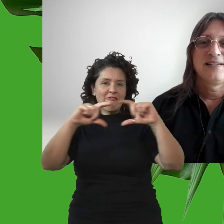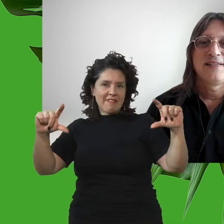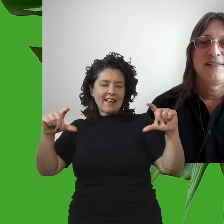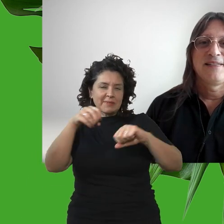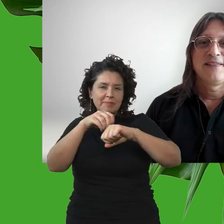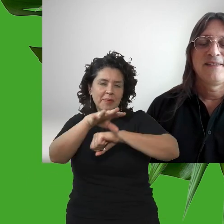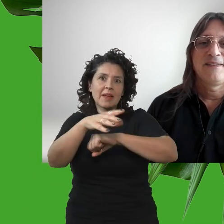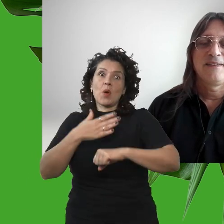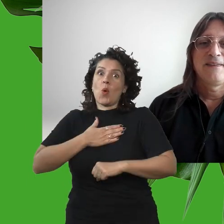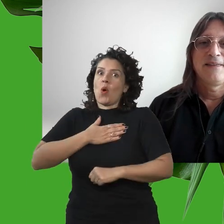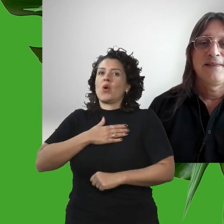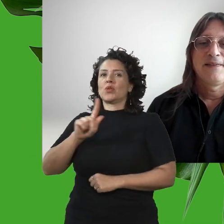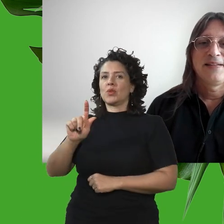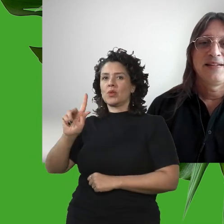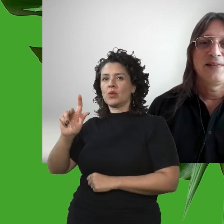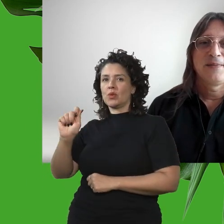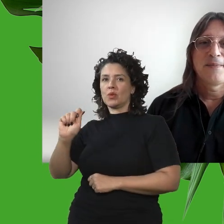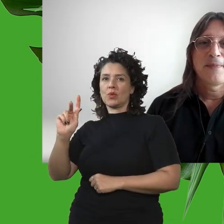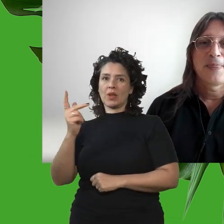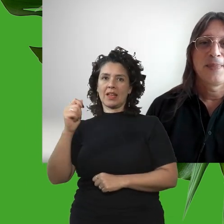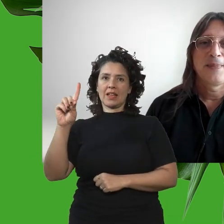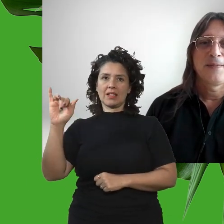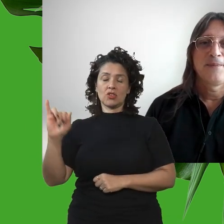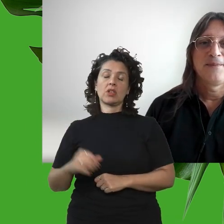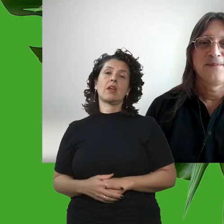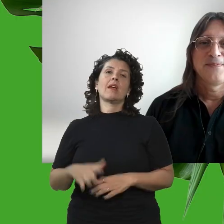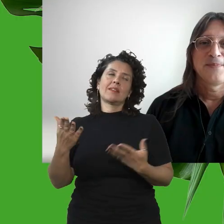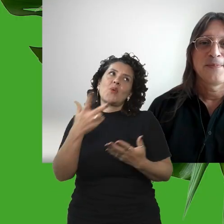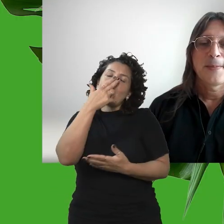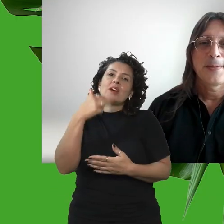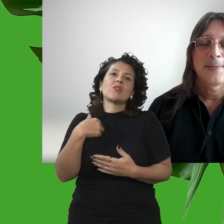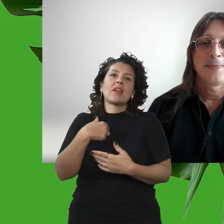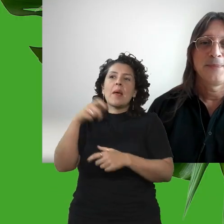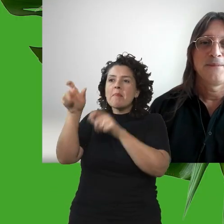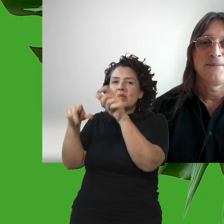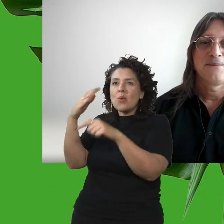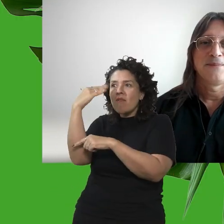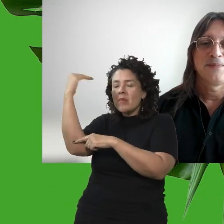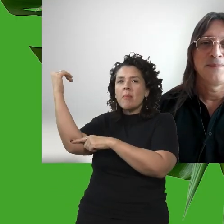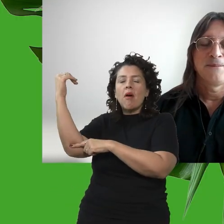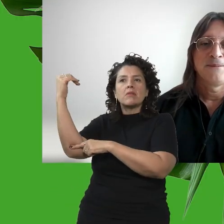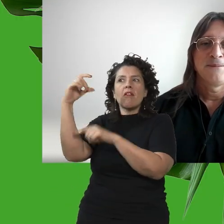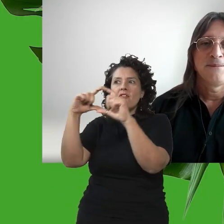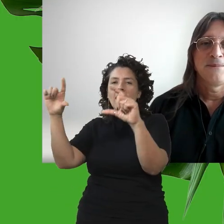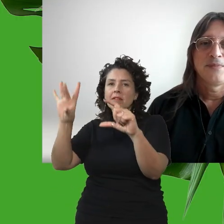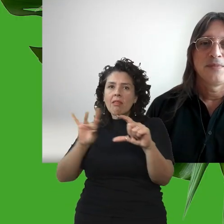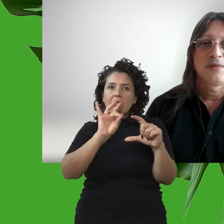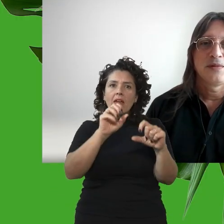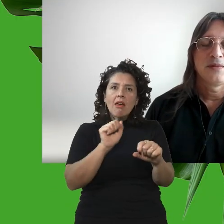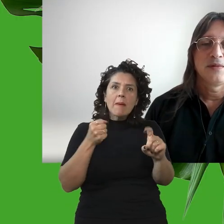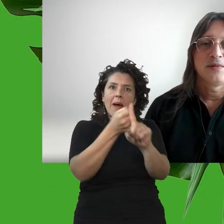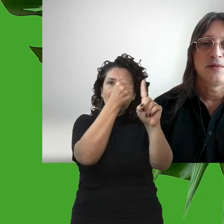do Gandhi, né? Então, muitas vezes é melhor a gente recorrer às frases, né, de grandes personalidades para trazer algo tão impactante como ele disse, que a